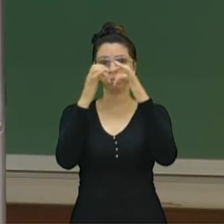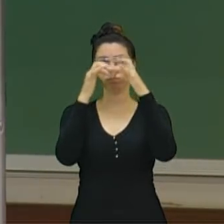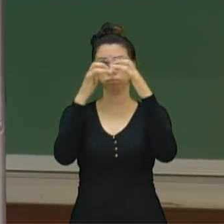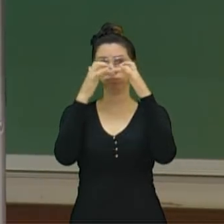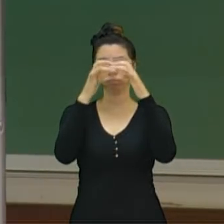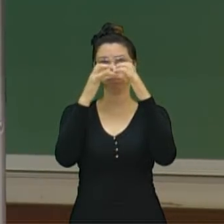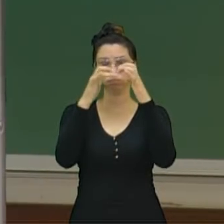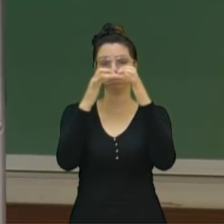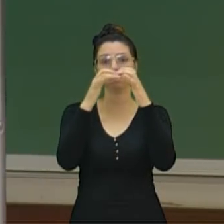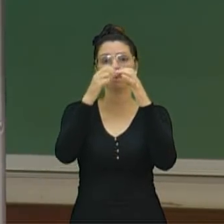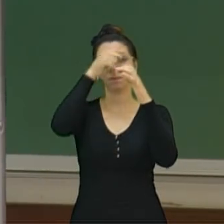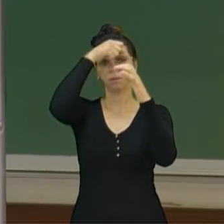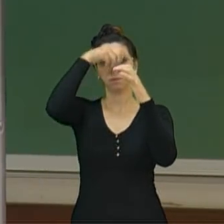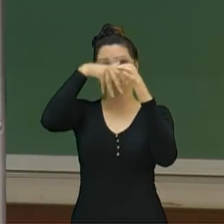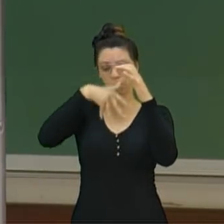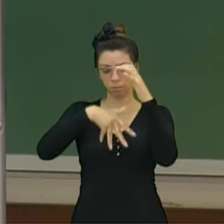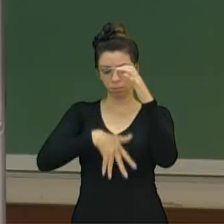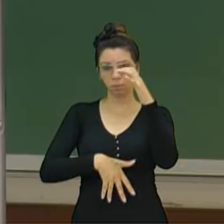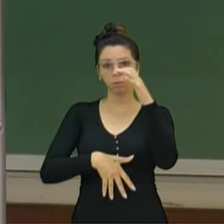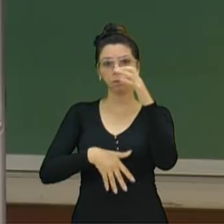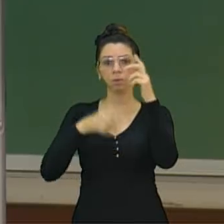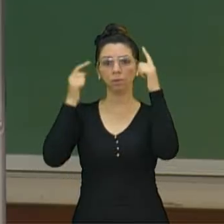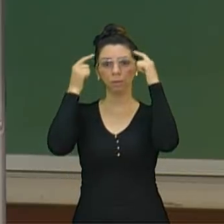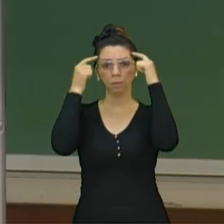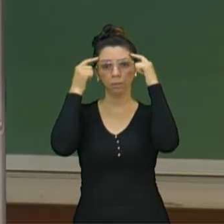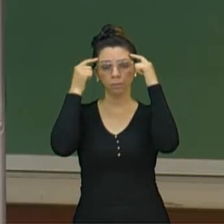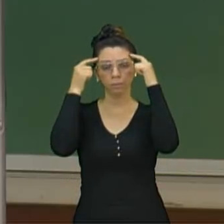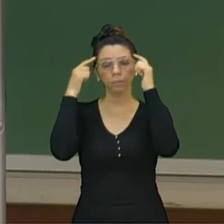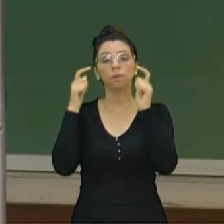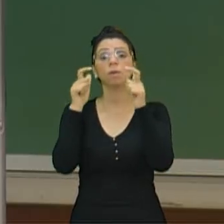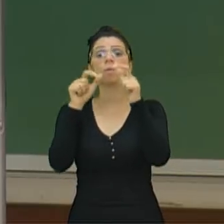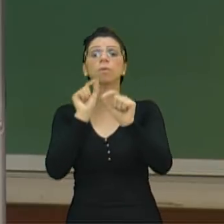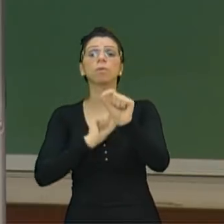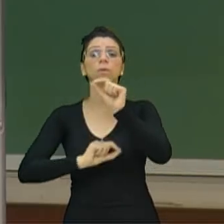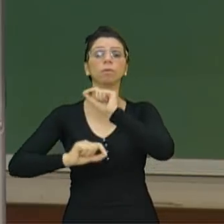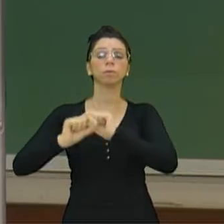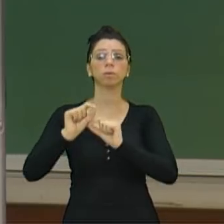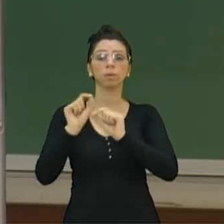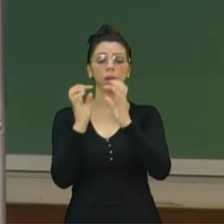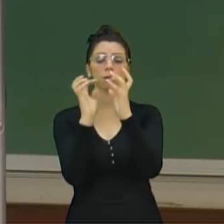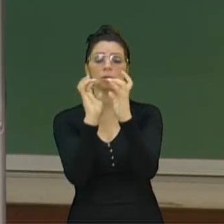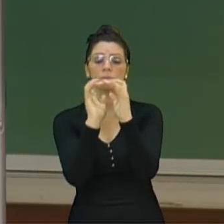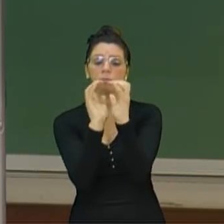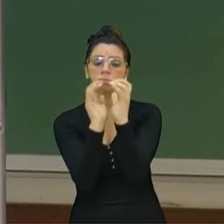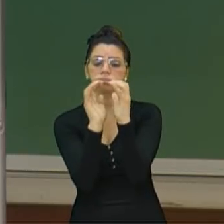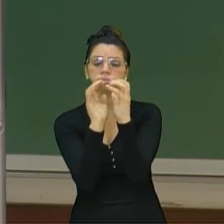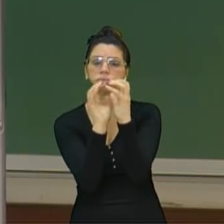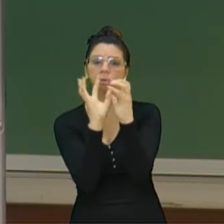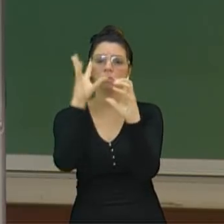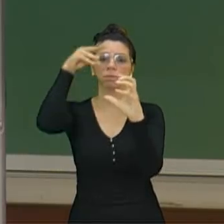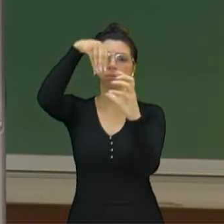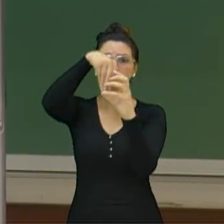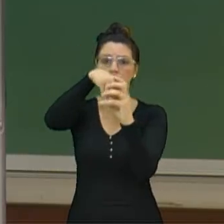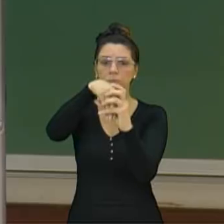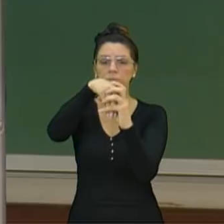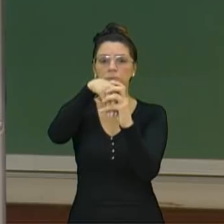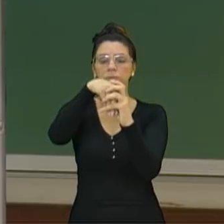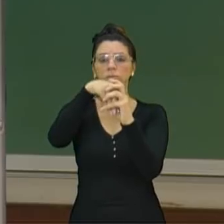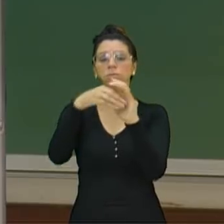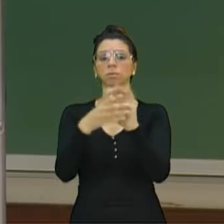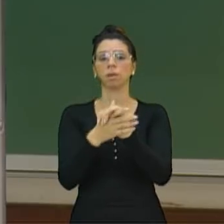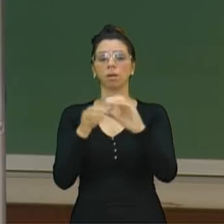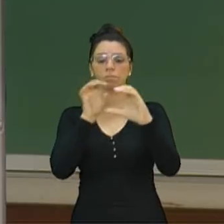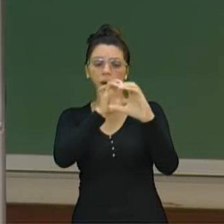que a gente chama da caixa craniana, onde eu vou ter o meu encéfalo, cérebro, cerebelo